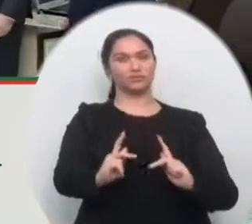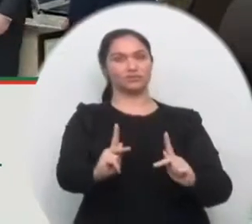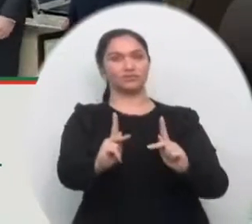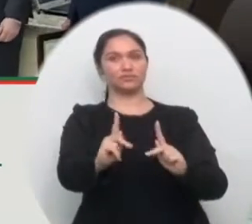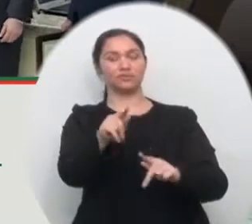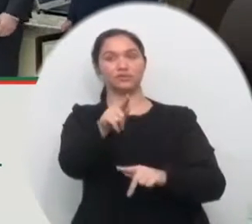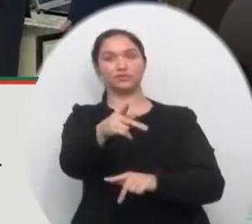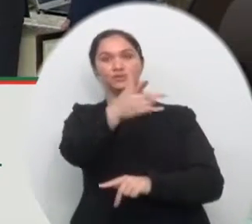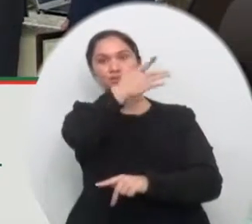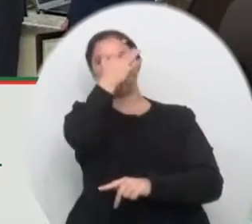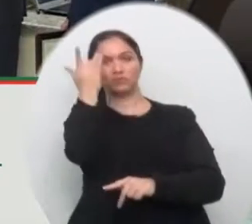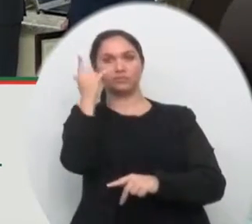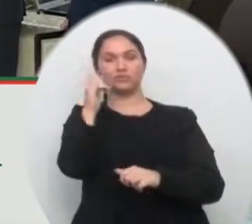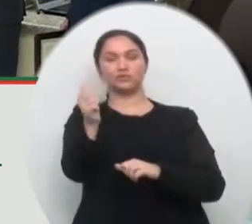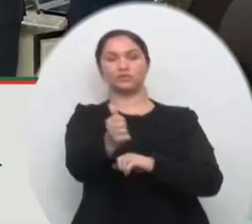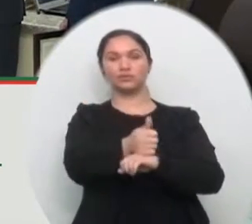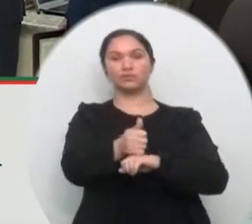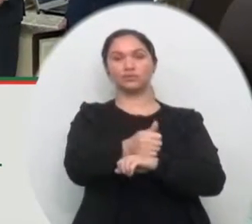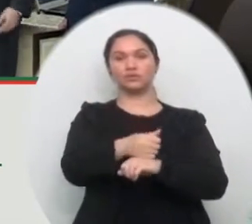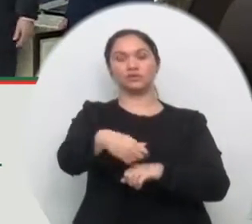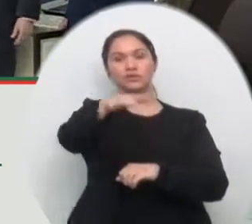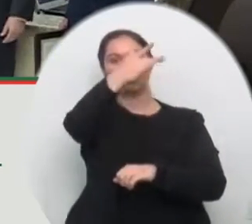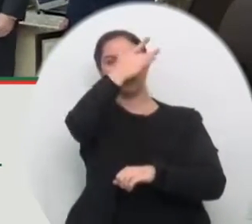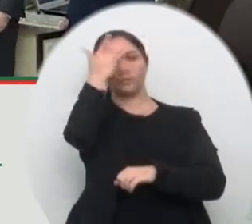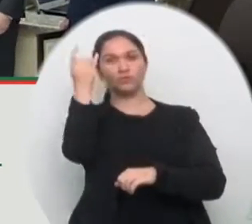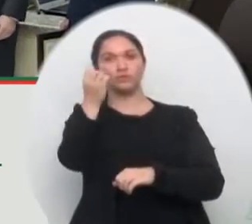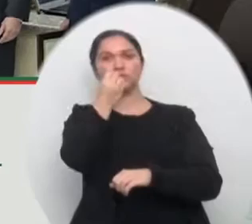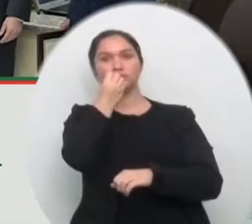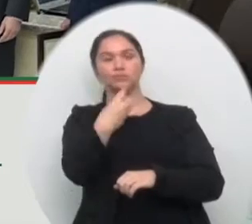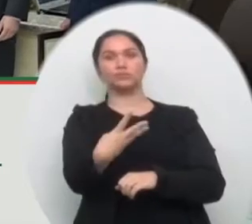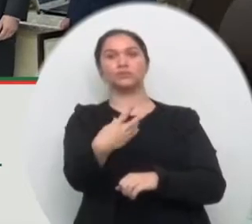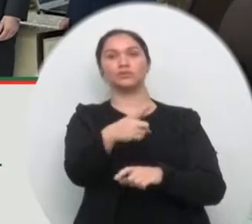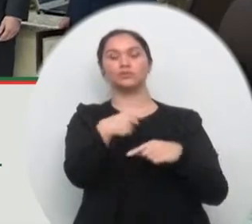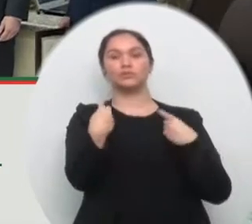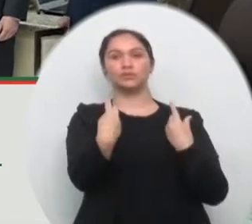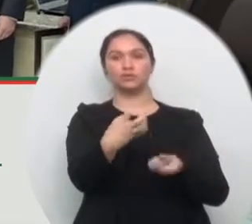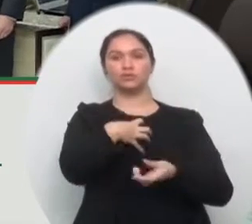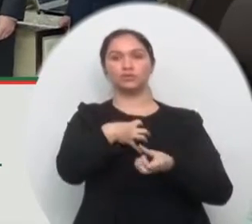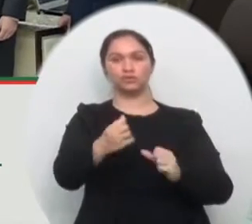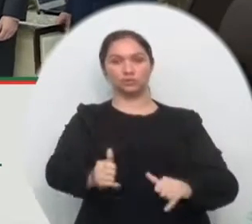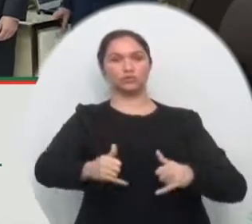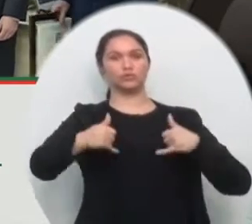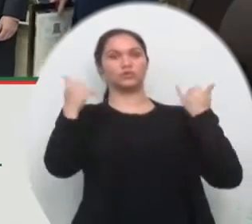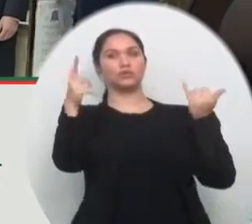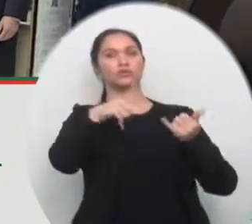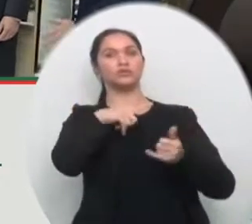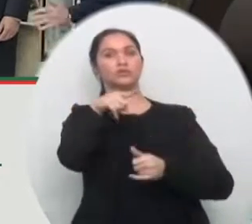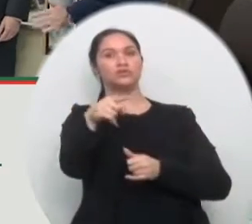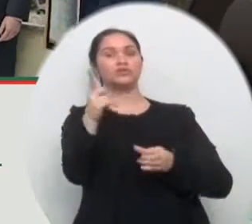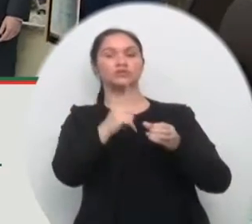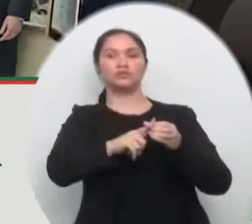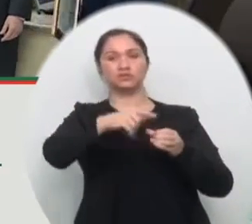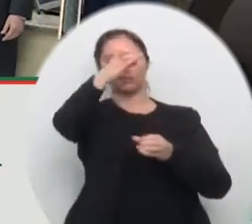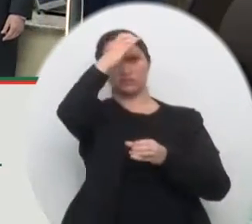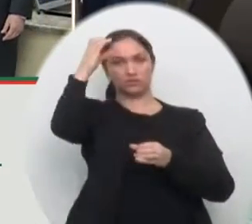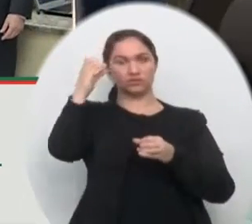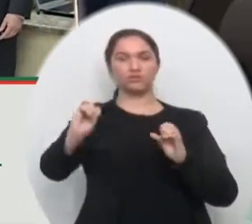profissional, como pessoa. Então, isso nos enche de orgulho mesmo. Então, parabéns por essa